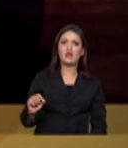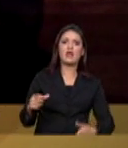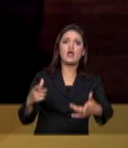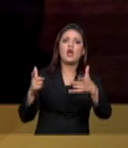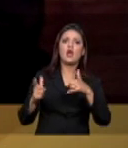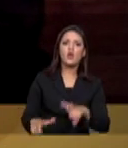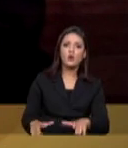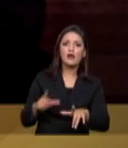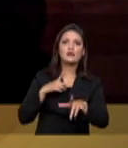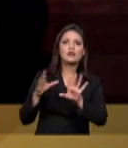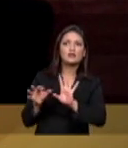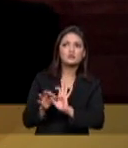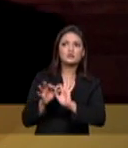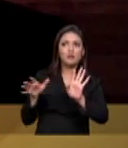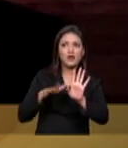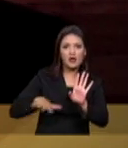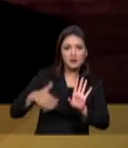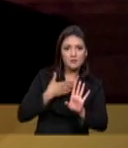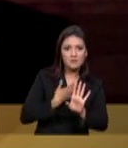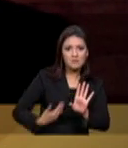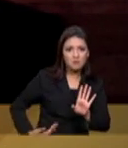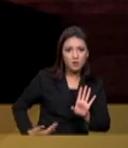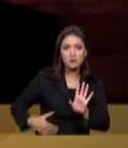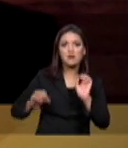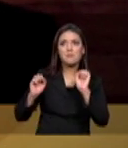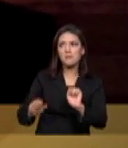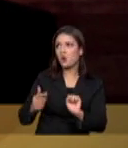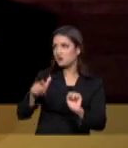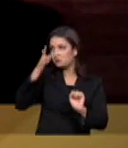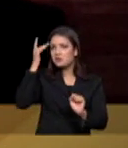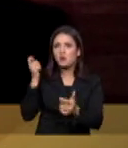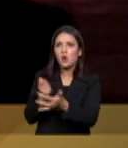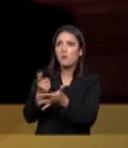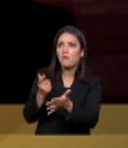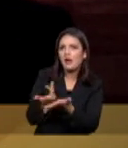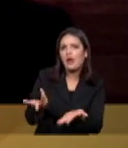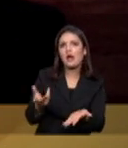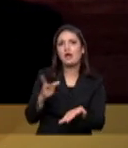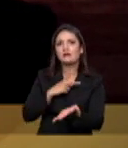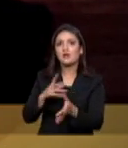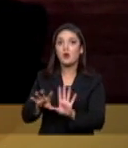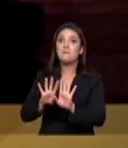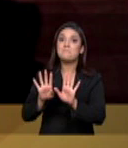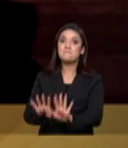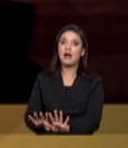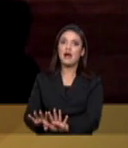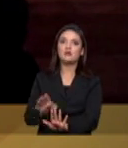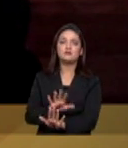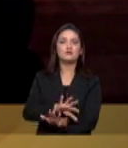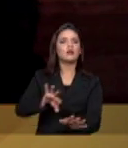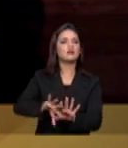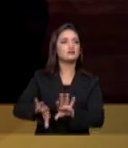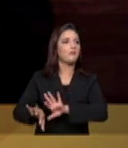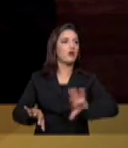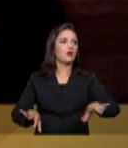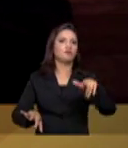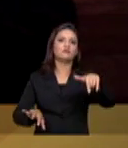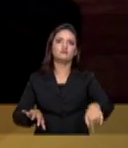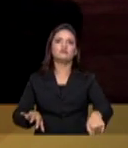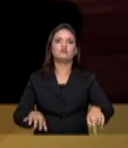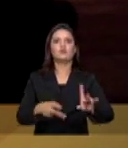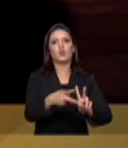do espaço público para a procuração particular mas distintas das terras